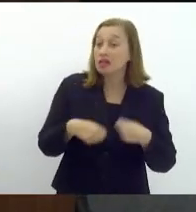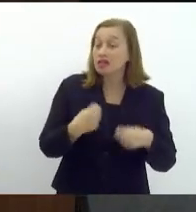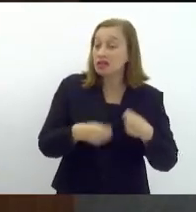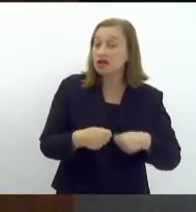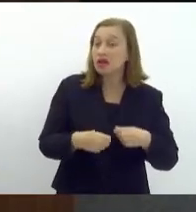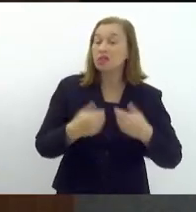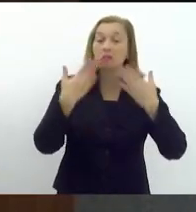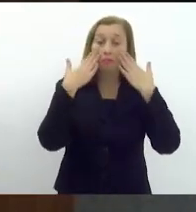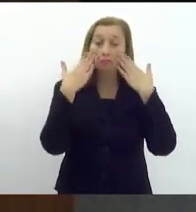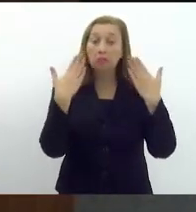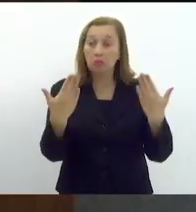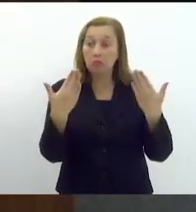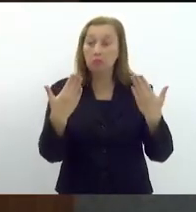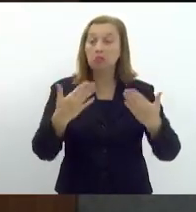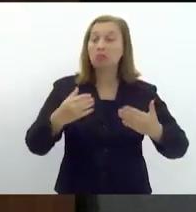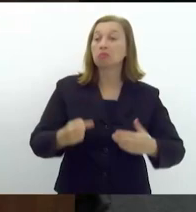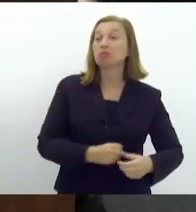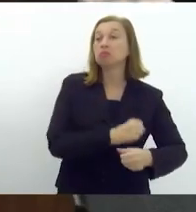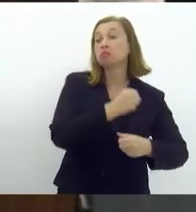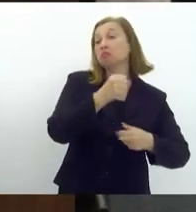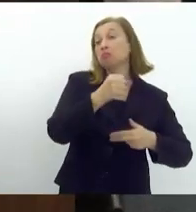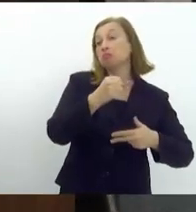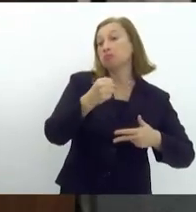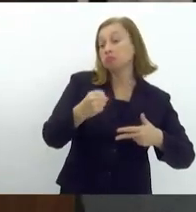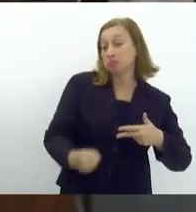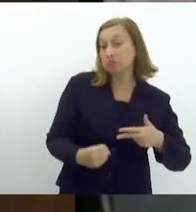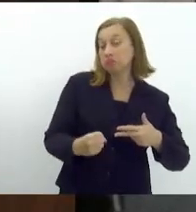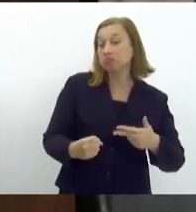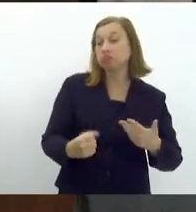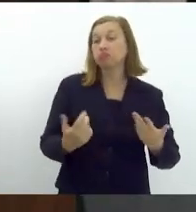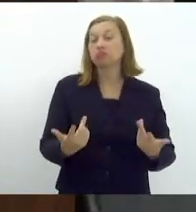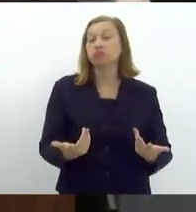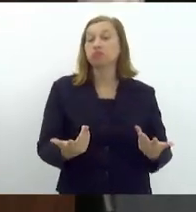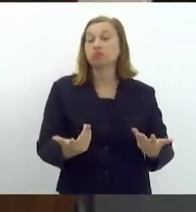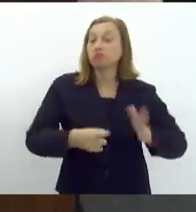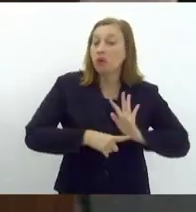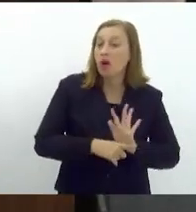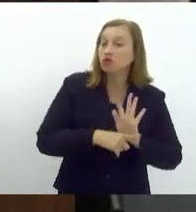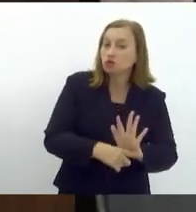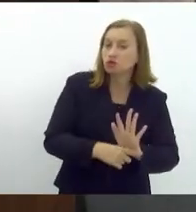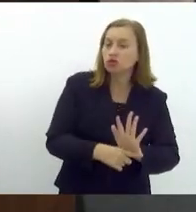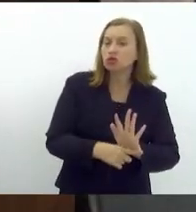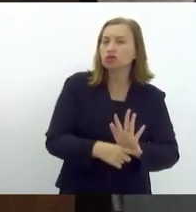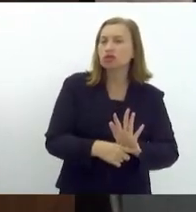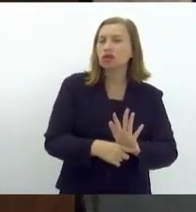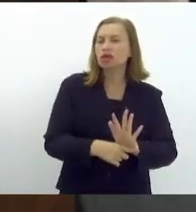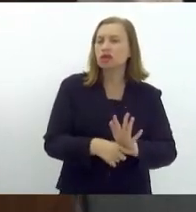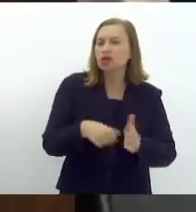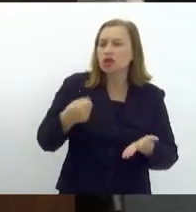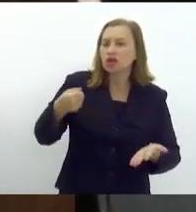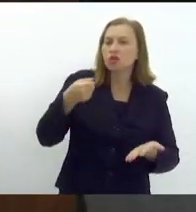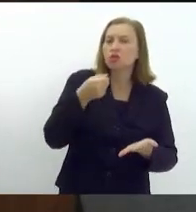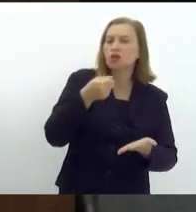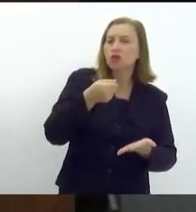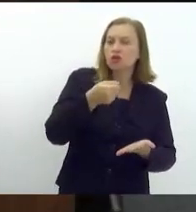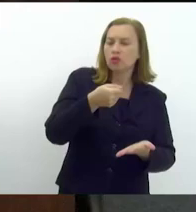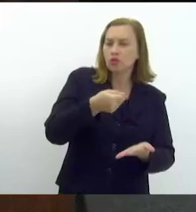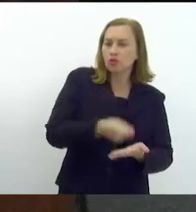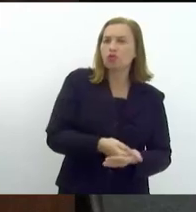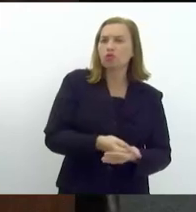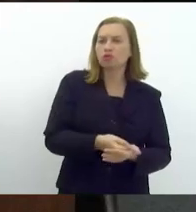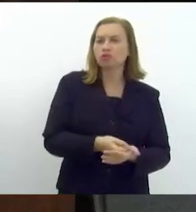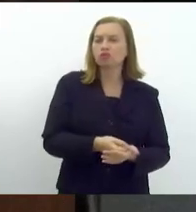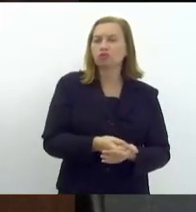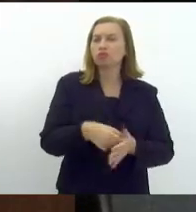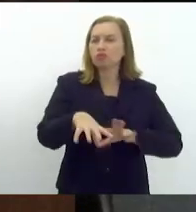apresentar ao poder público alguma normatização que ajude que concretize o estabelecimento dessa rede